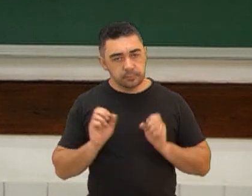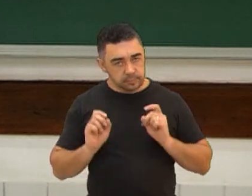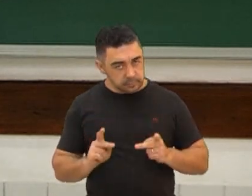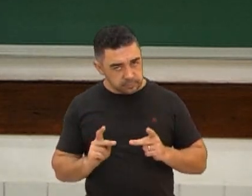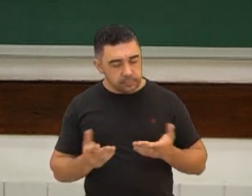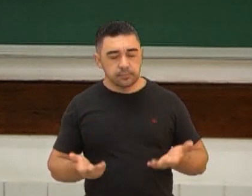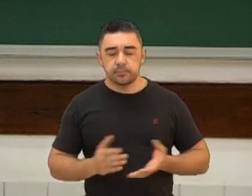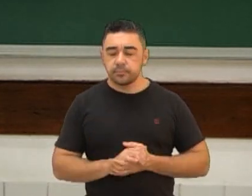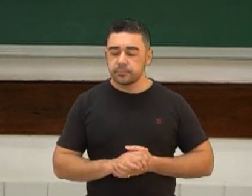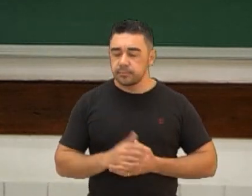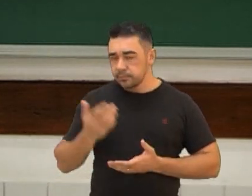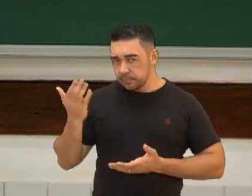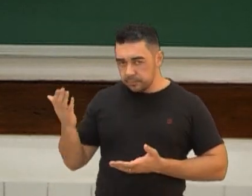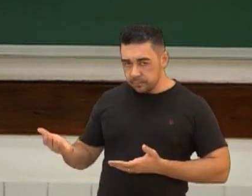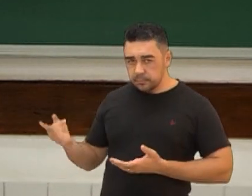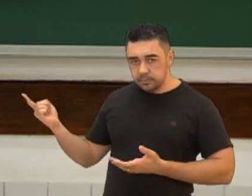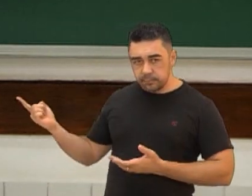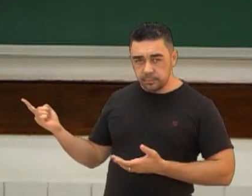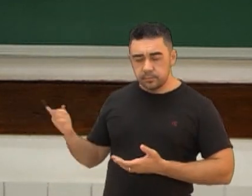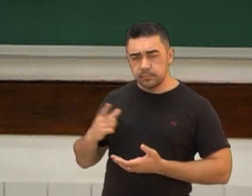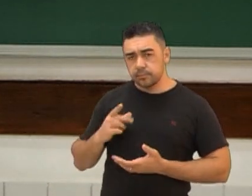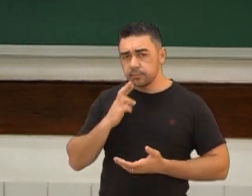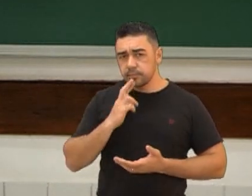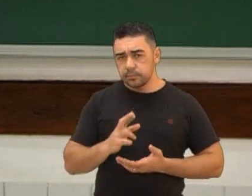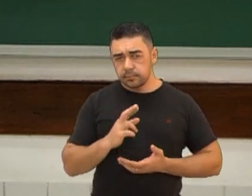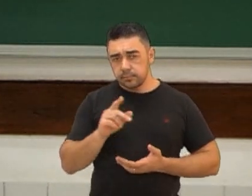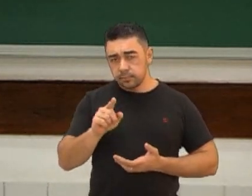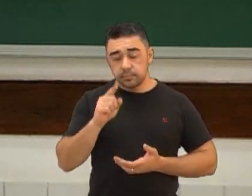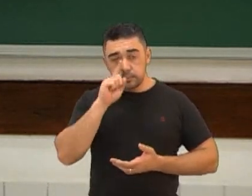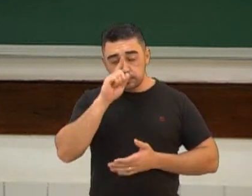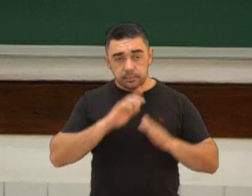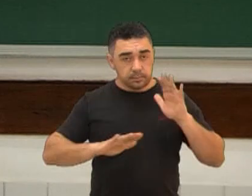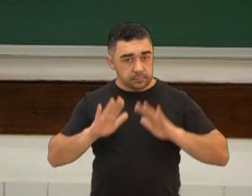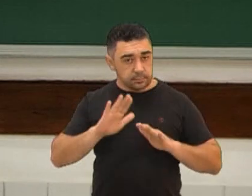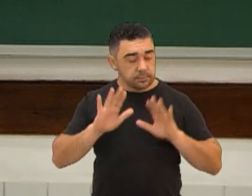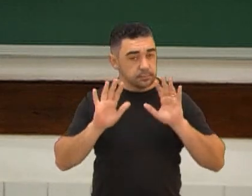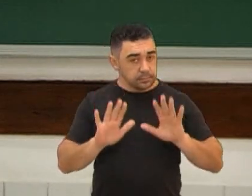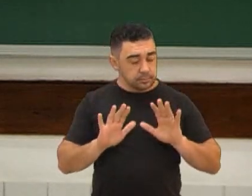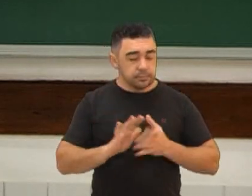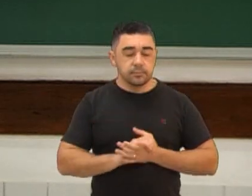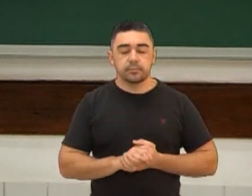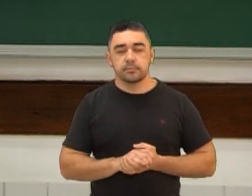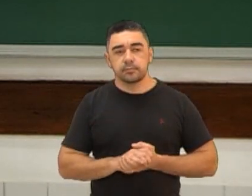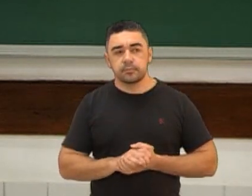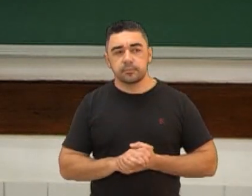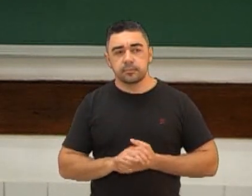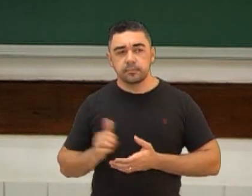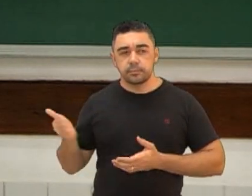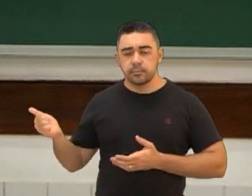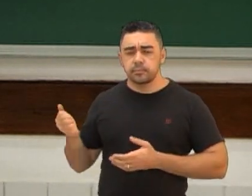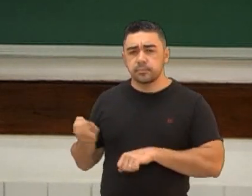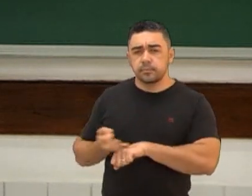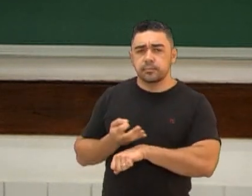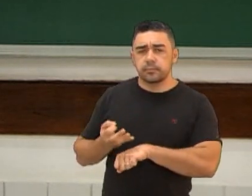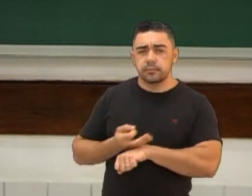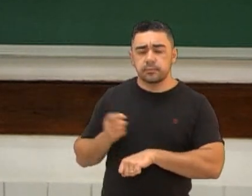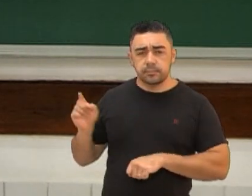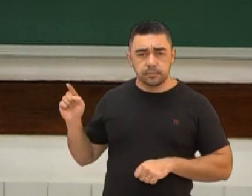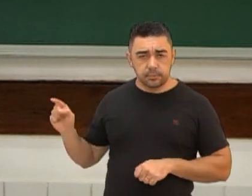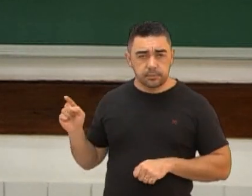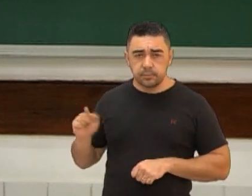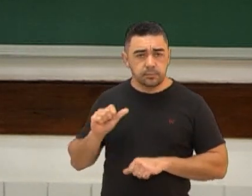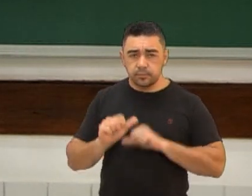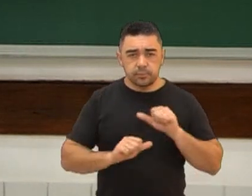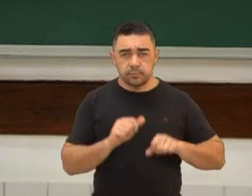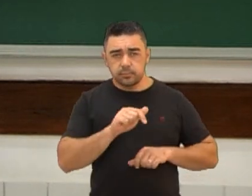Ok, gente. Então, olha só. Na hora de resolver esse problema, você tem que tomar cuidado com uma coisinha, tá? A capacitância não muda porque eu